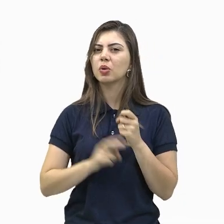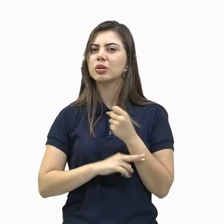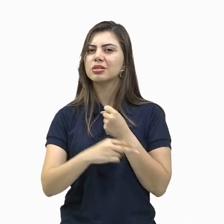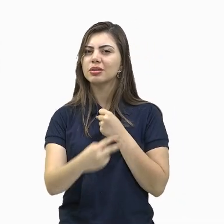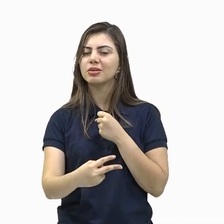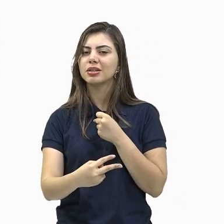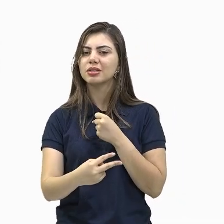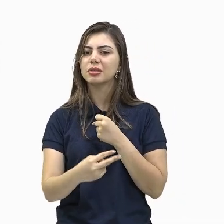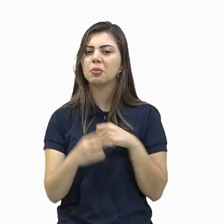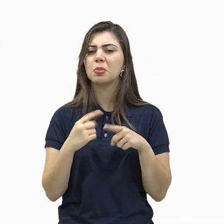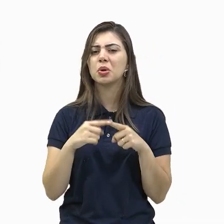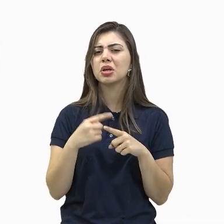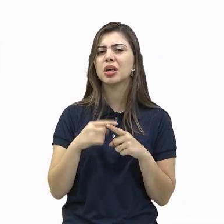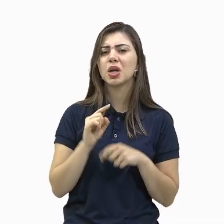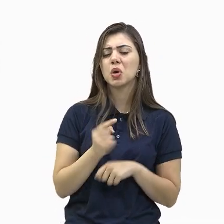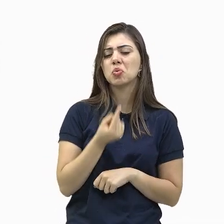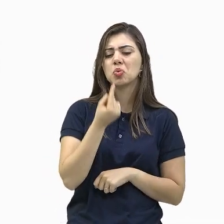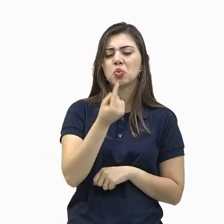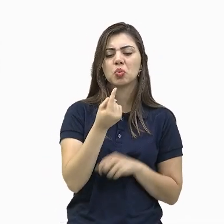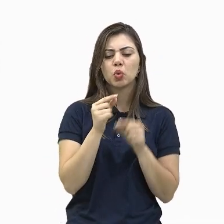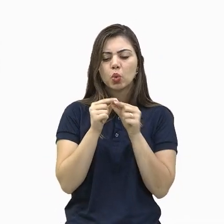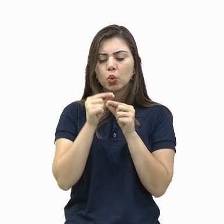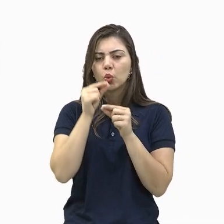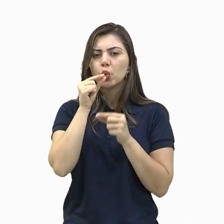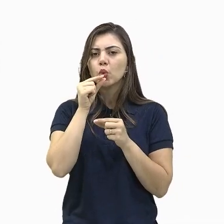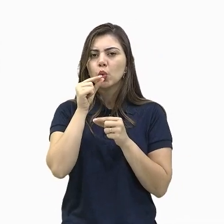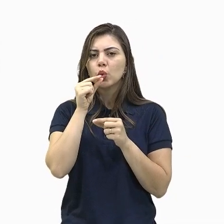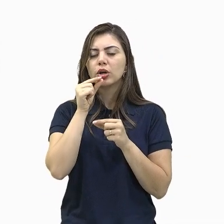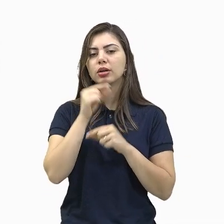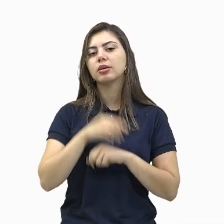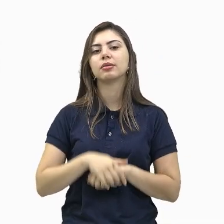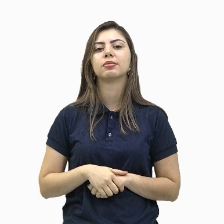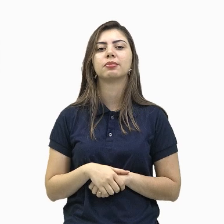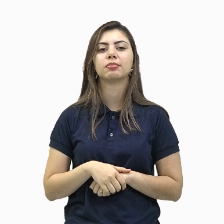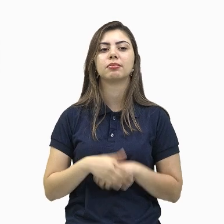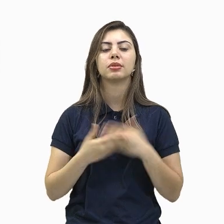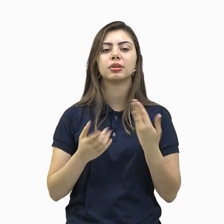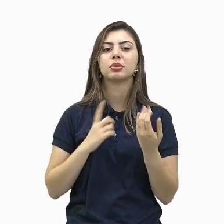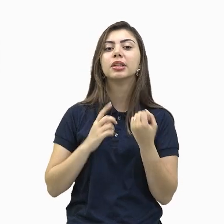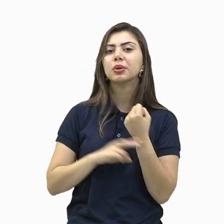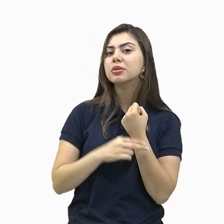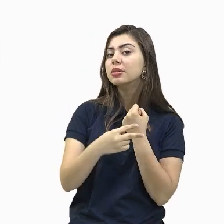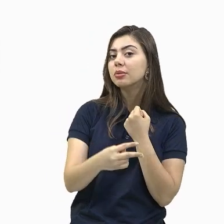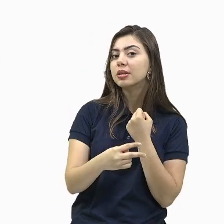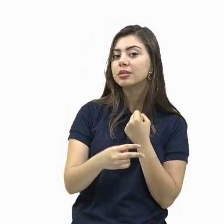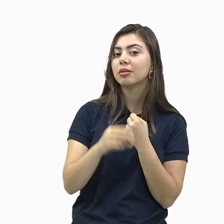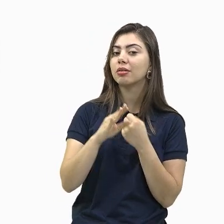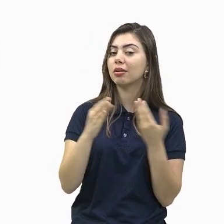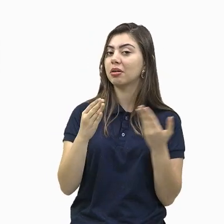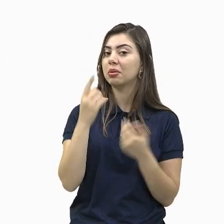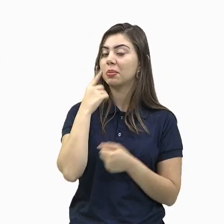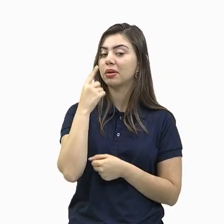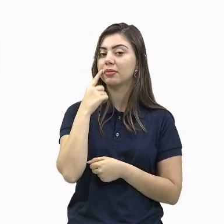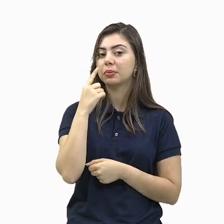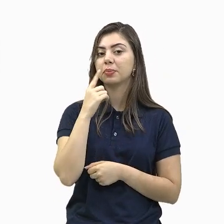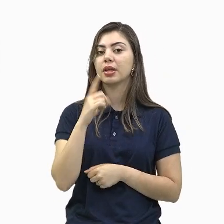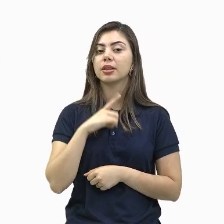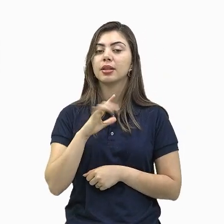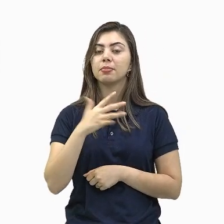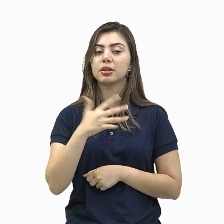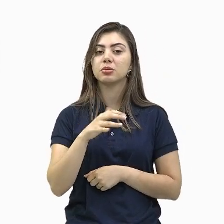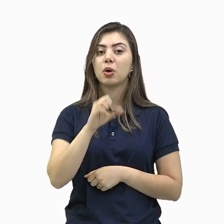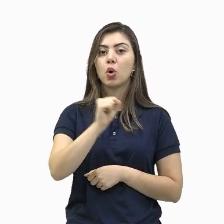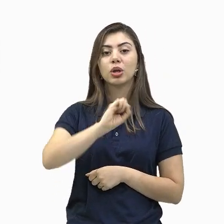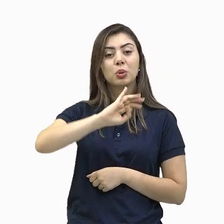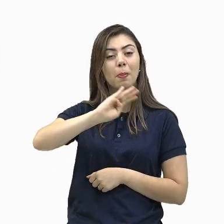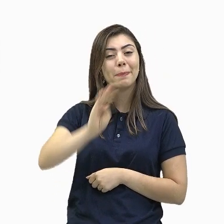um canudo, né, que cada um vai consumir, vamos verificar o que vai resultar disso. Vejam vocês, existe uma média de 8